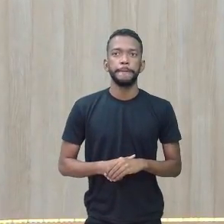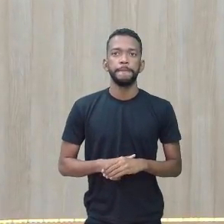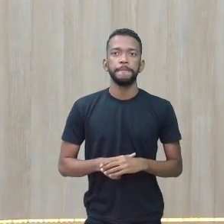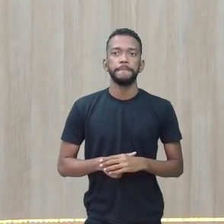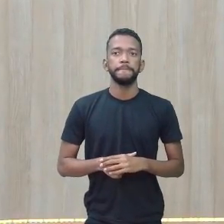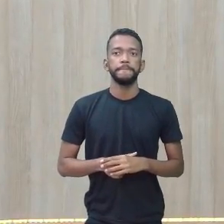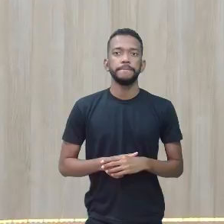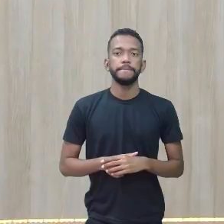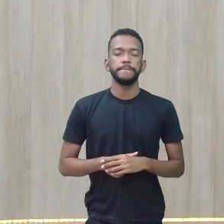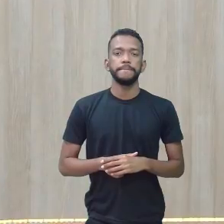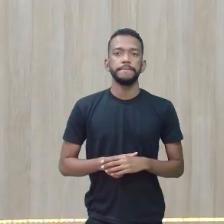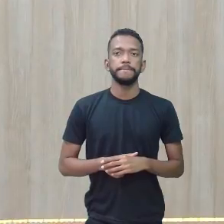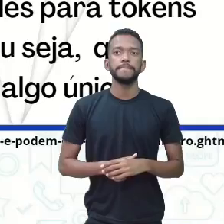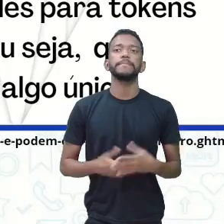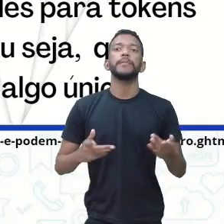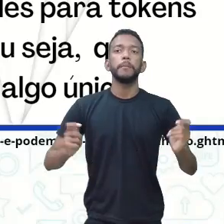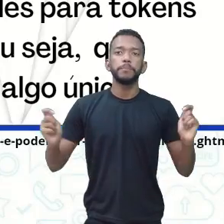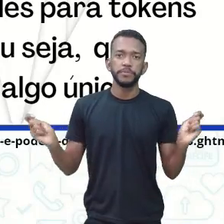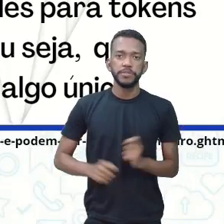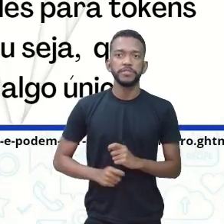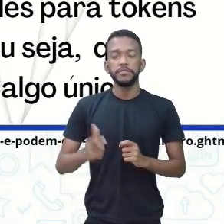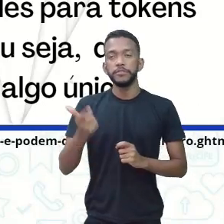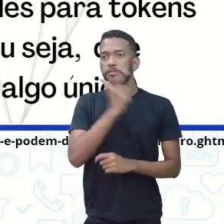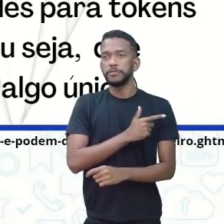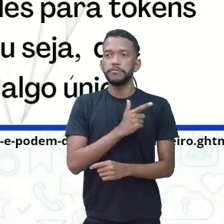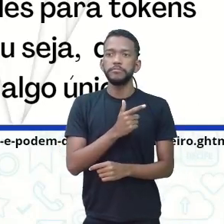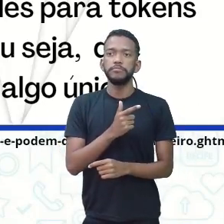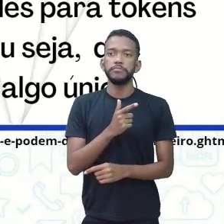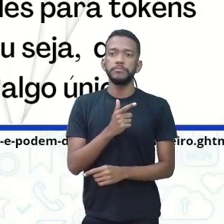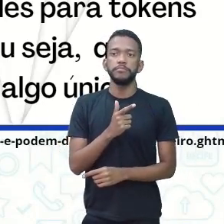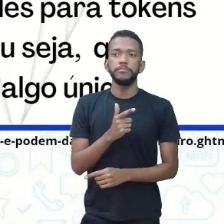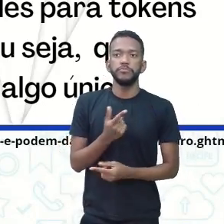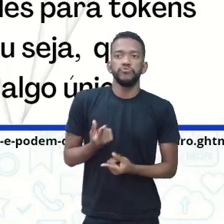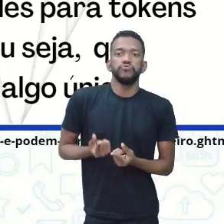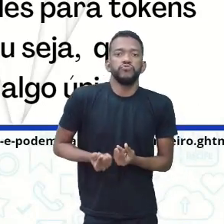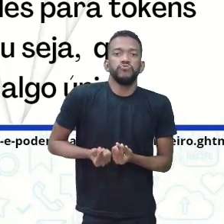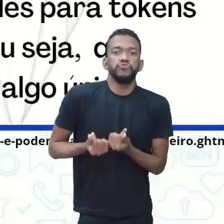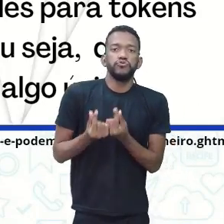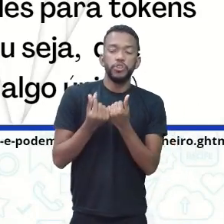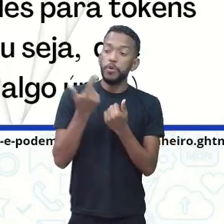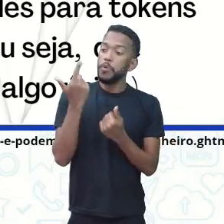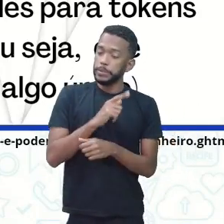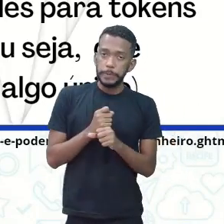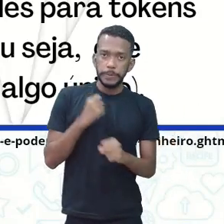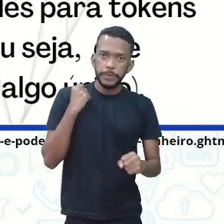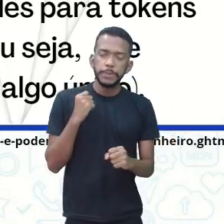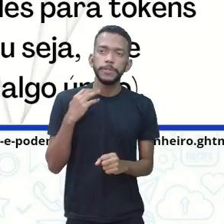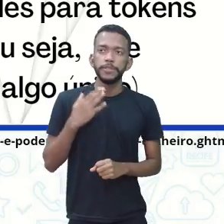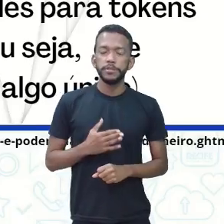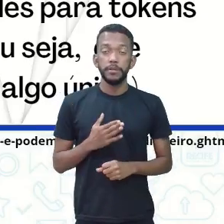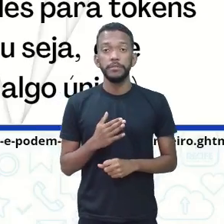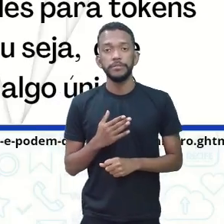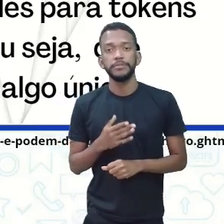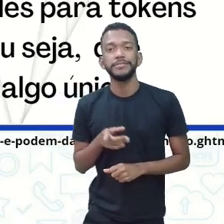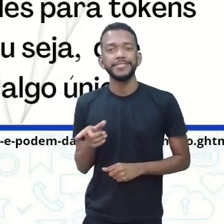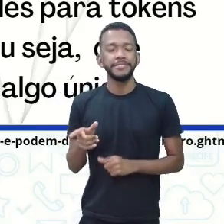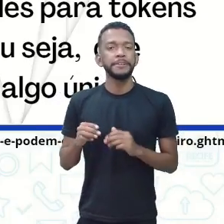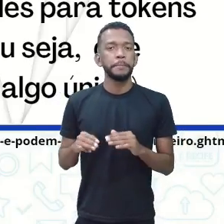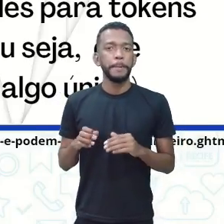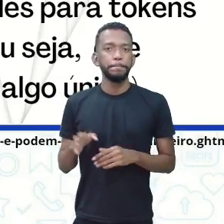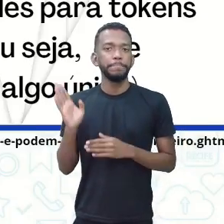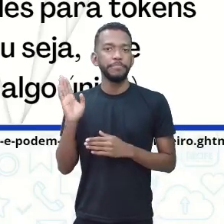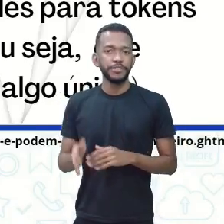Então, é possível ganhar dinheiro fazendo meme, tá certo? E esses memes, eles